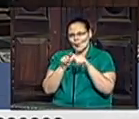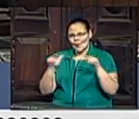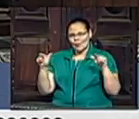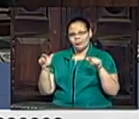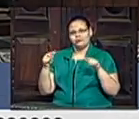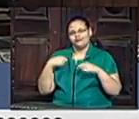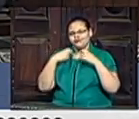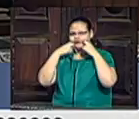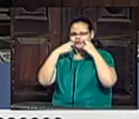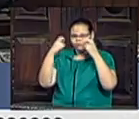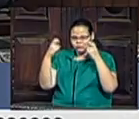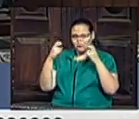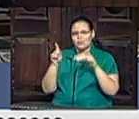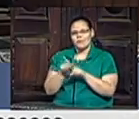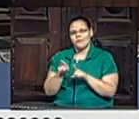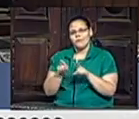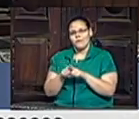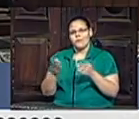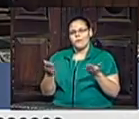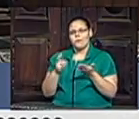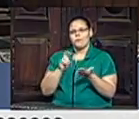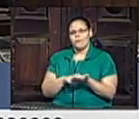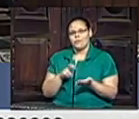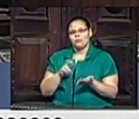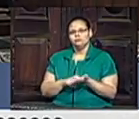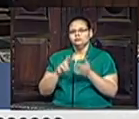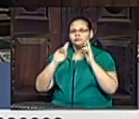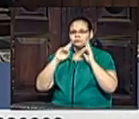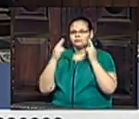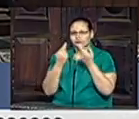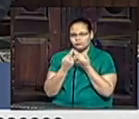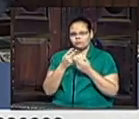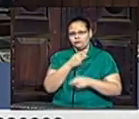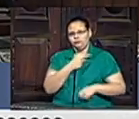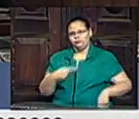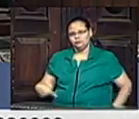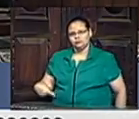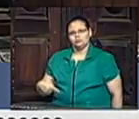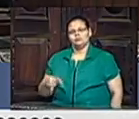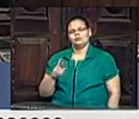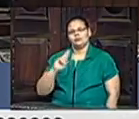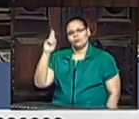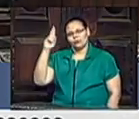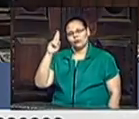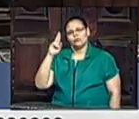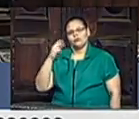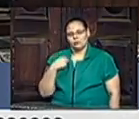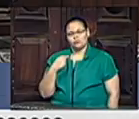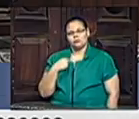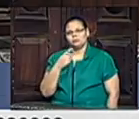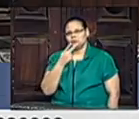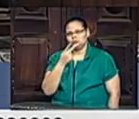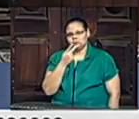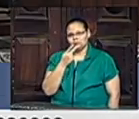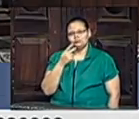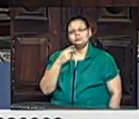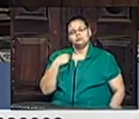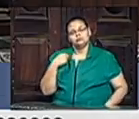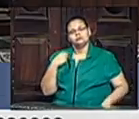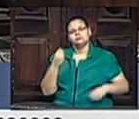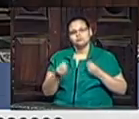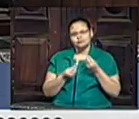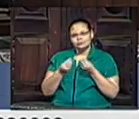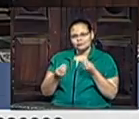meu constrangimento. Também hoje de manhã na reunião, na presidência, no Colégio de Líderes, me pronunciei e volto aqui a me pronunciar,